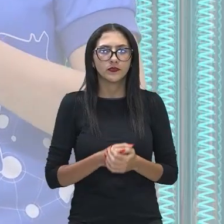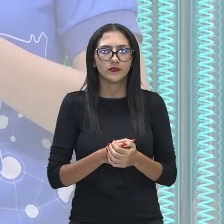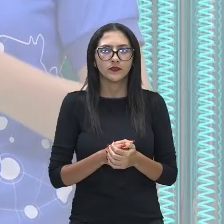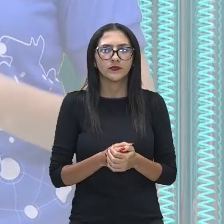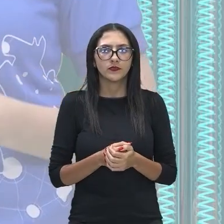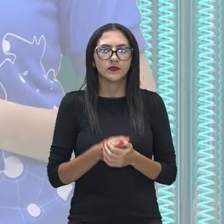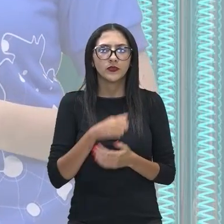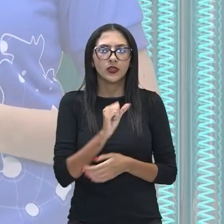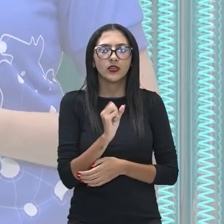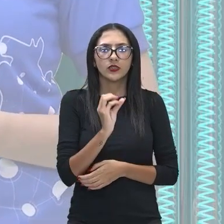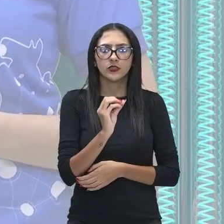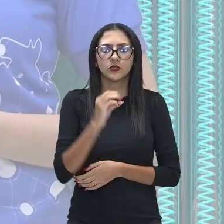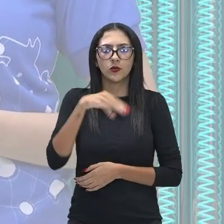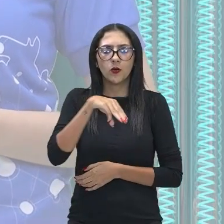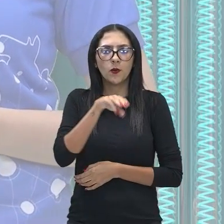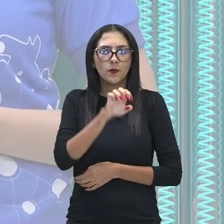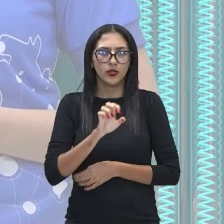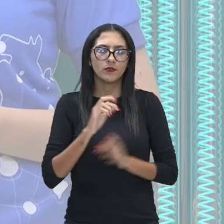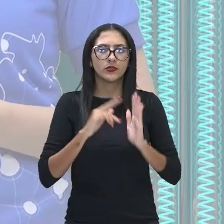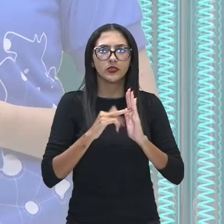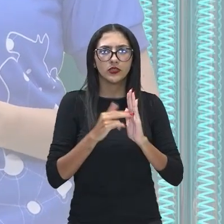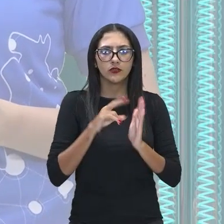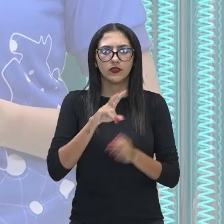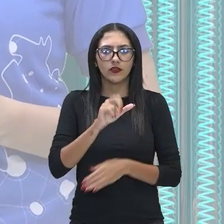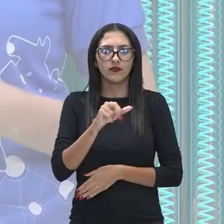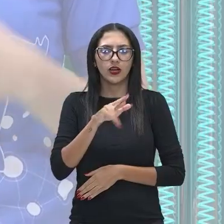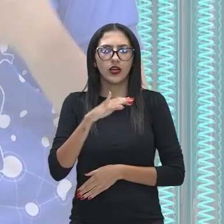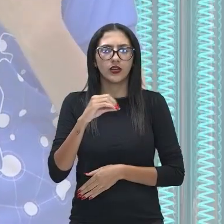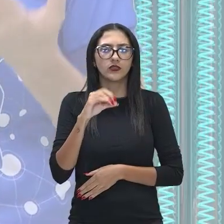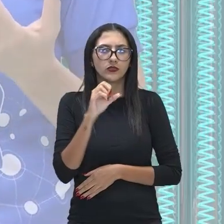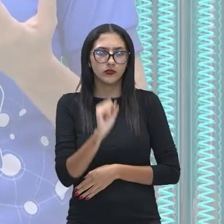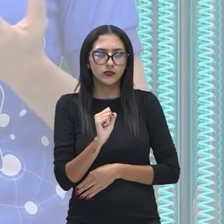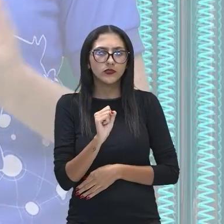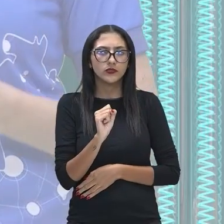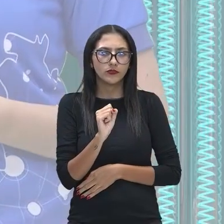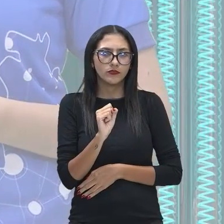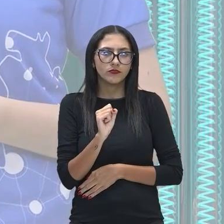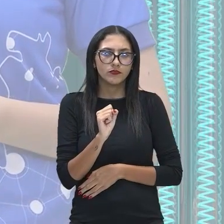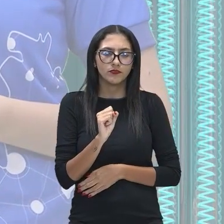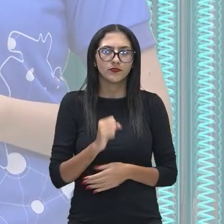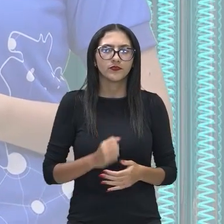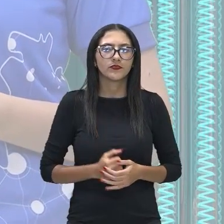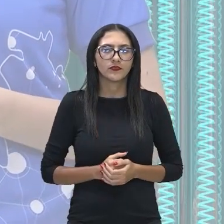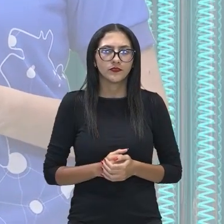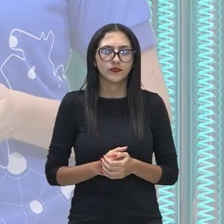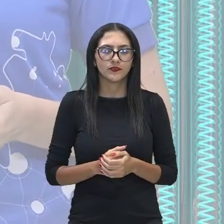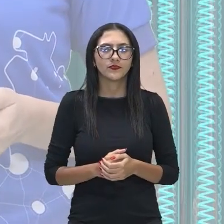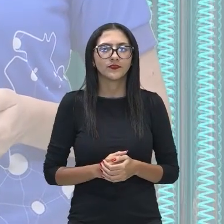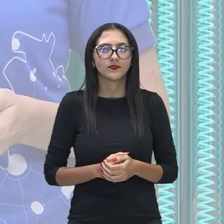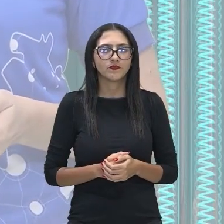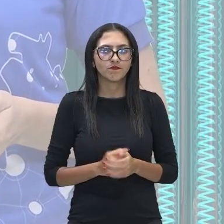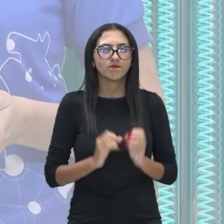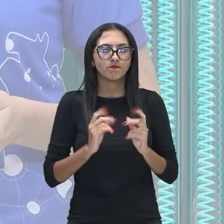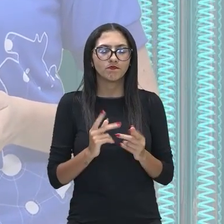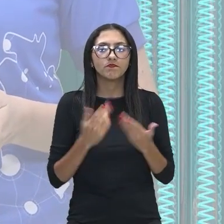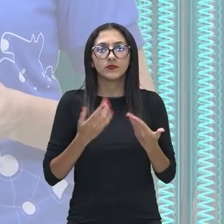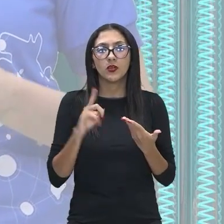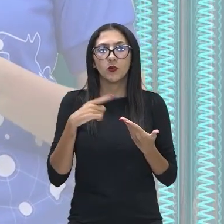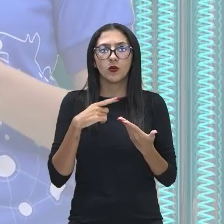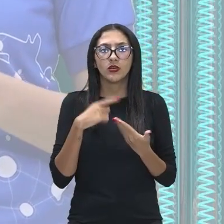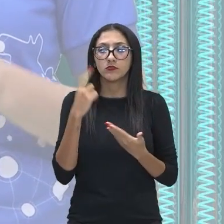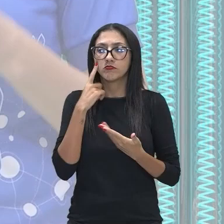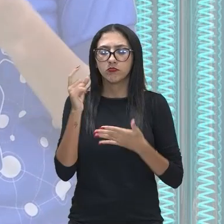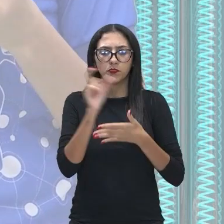vários de, aí você coloca o seu uncountable. Some, o que é? Alguns, right? Então, estas palavras aqui